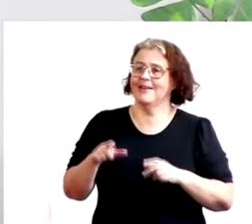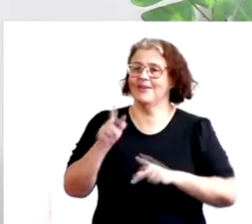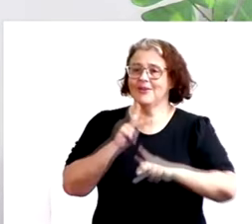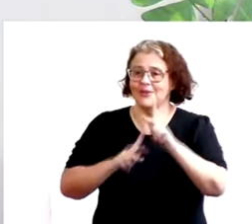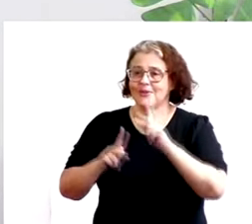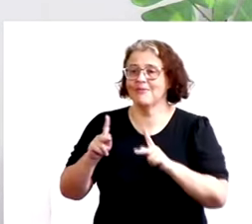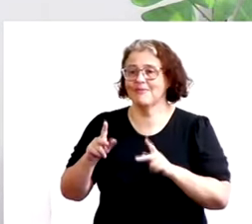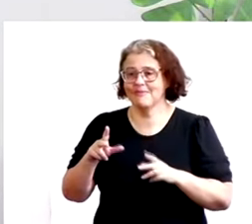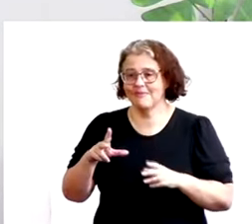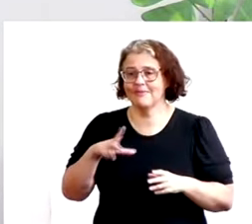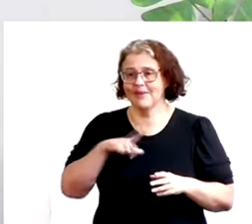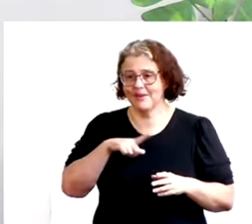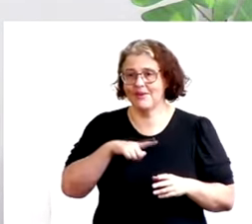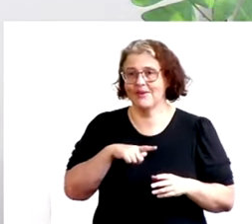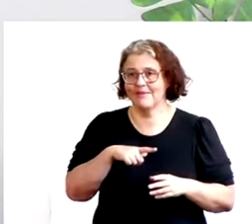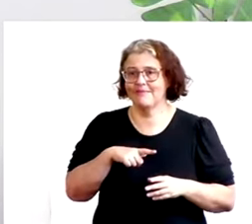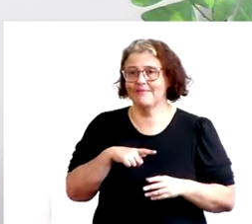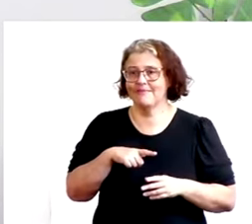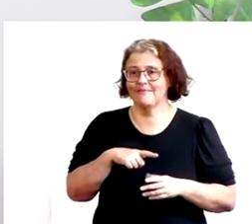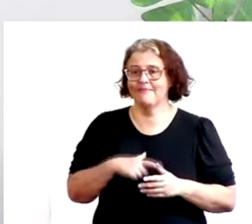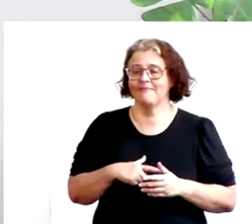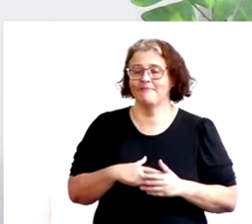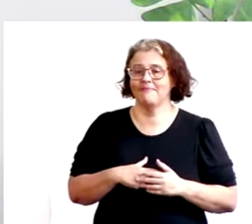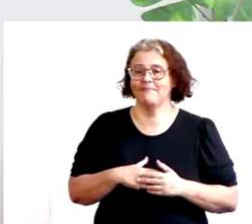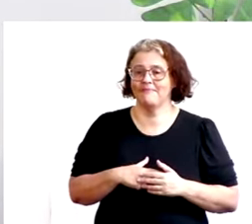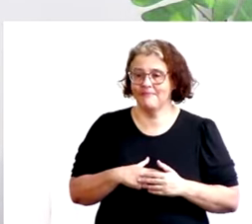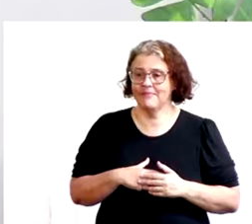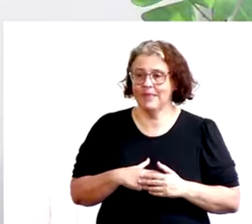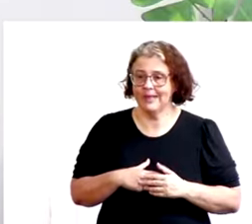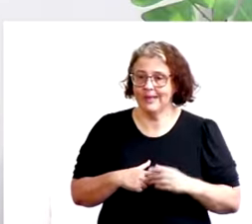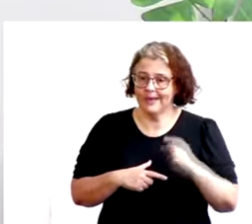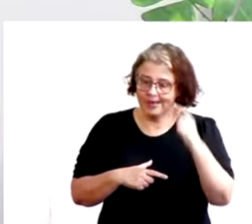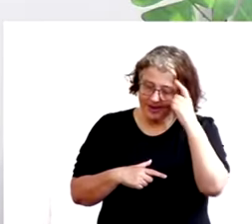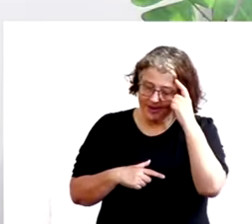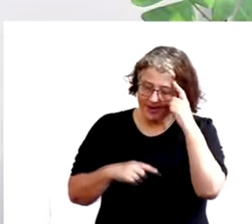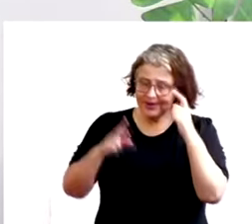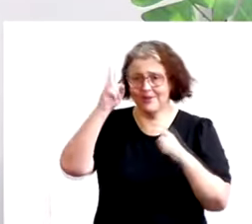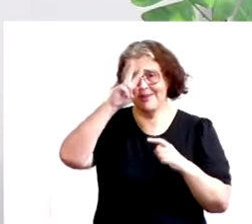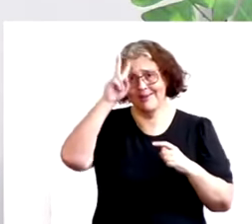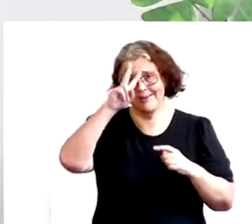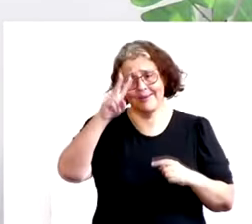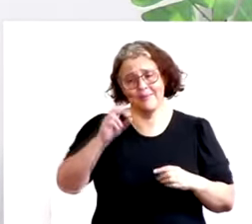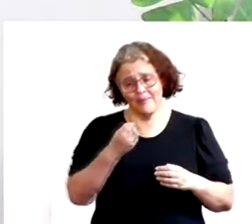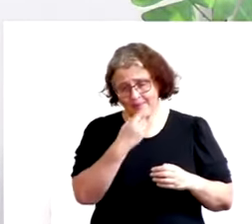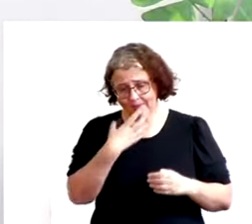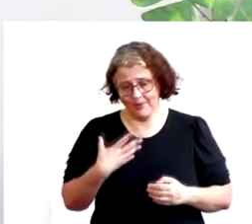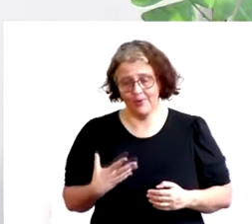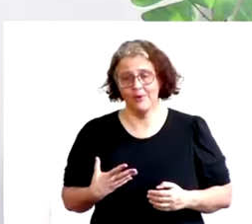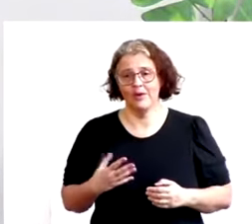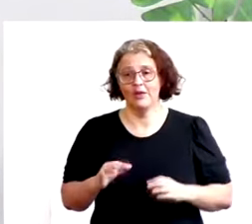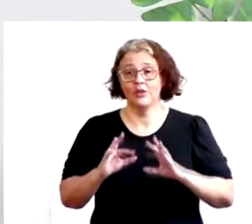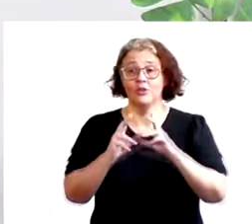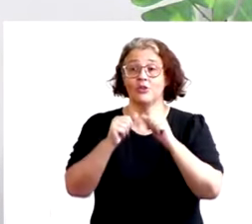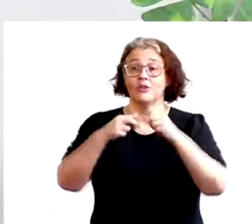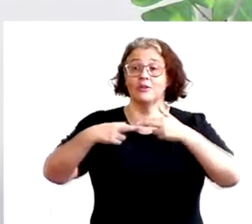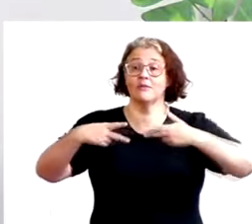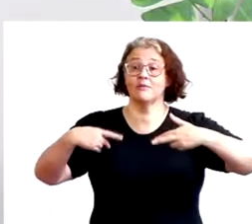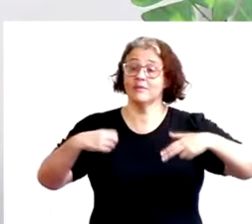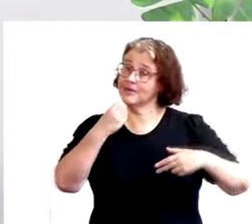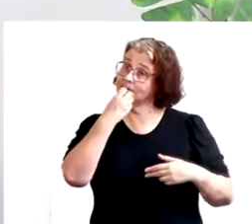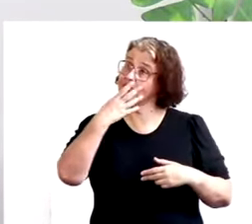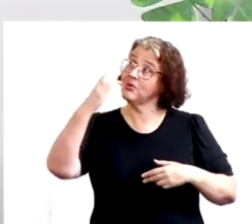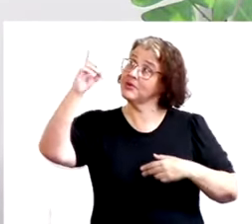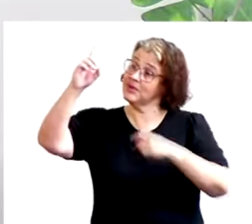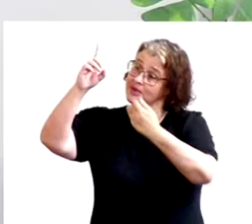ele tinha um uma mente muito boa para se Recordar de todos os benefícios do senhor